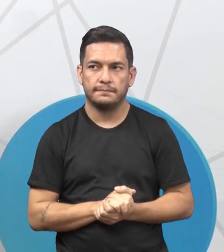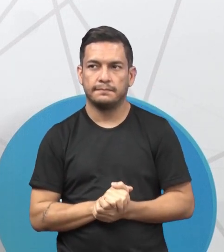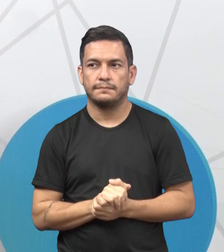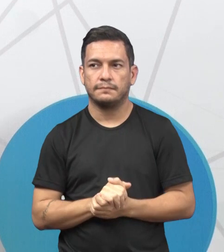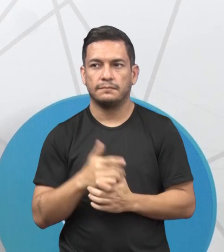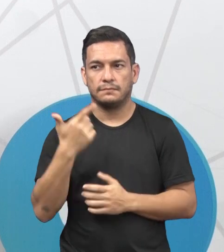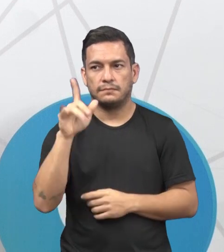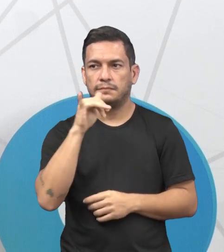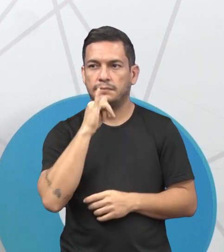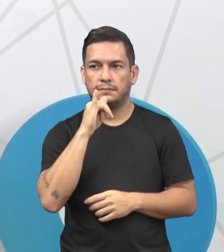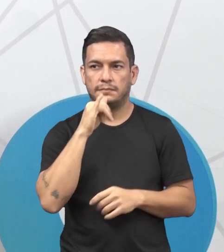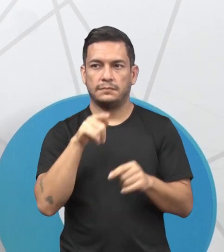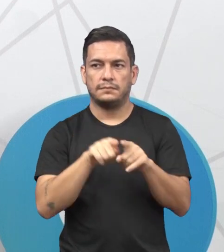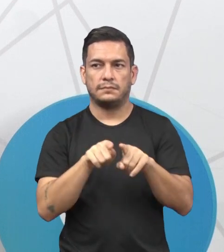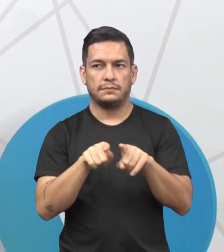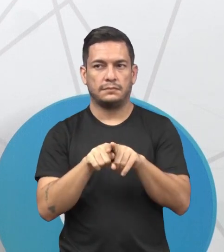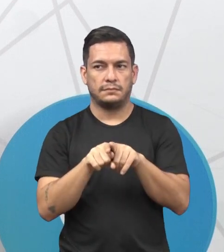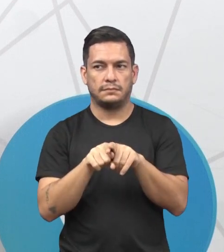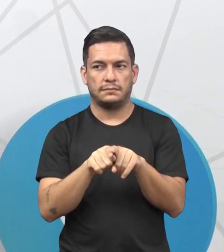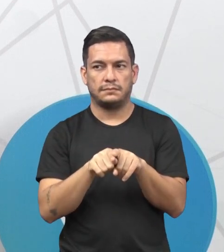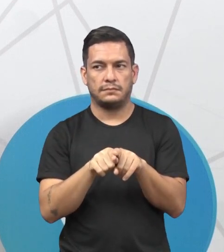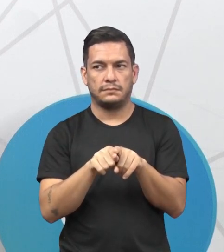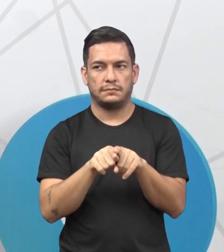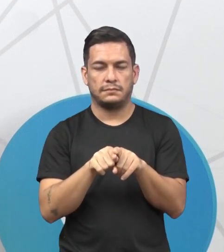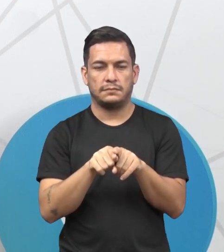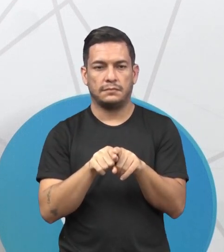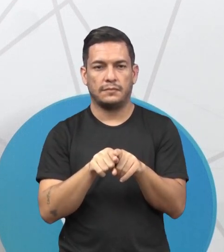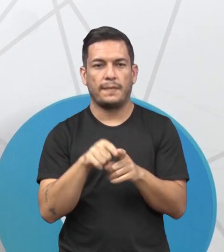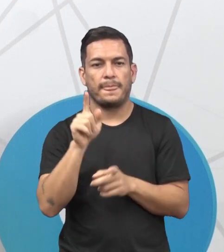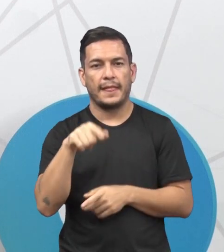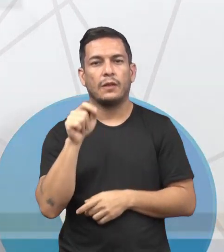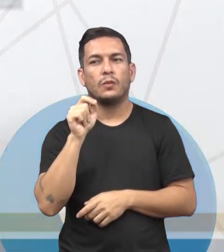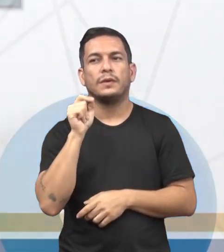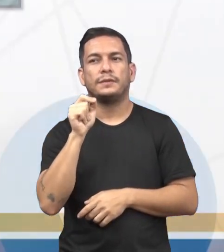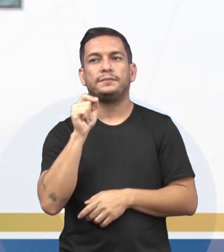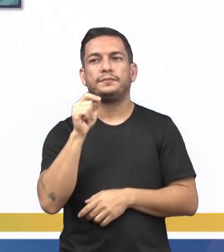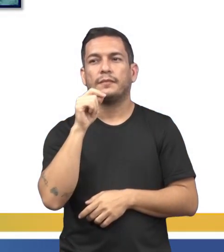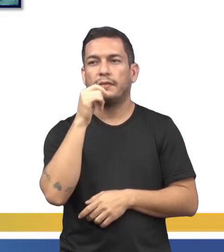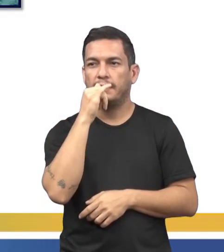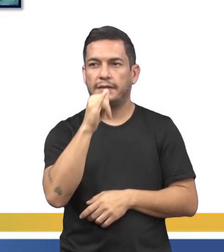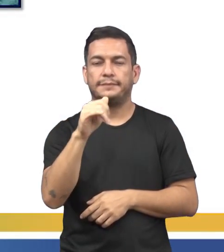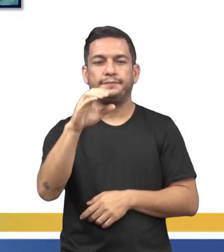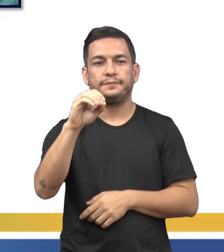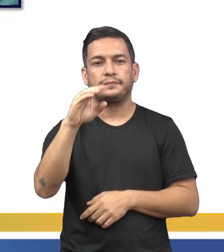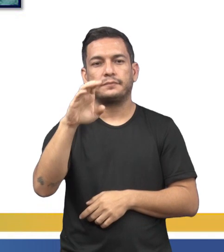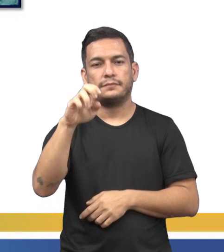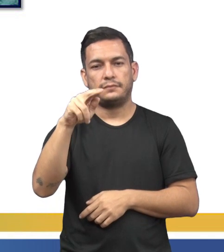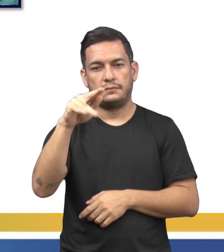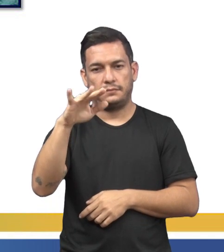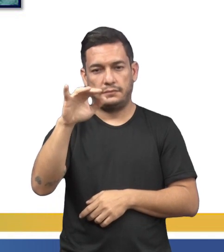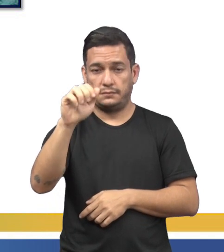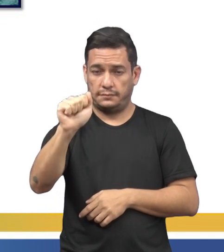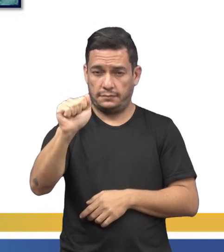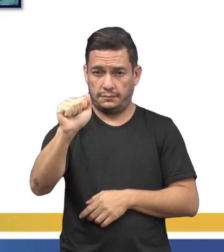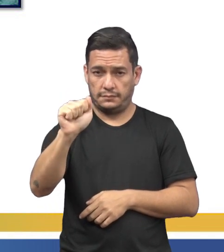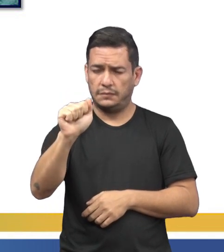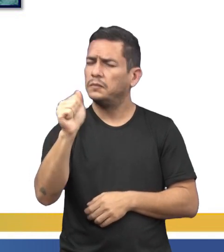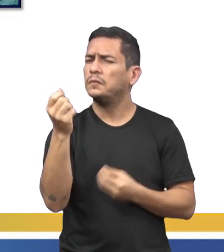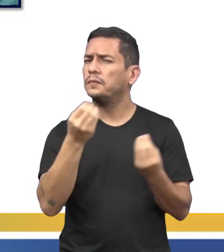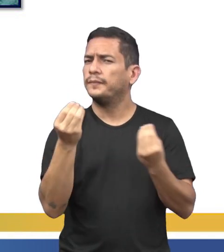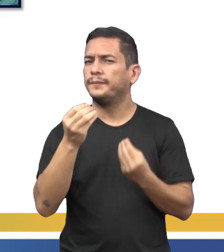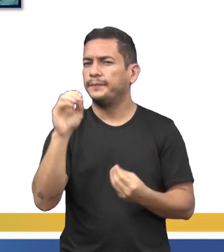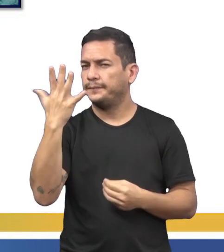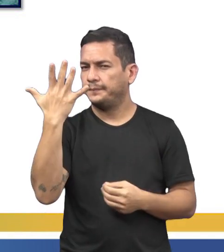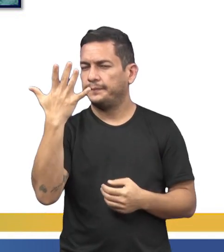Um outro exemplo de fontes renováveis é a produção da energia oceânica. Então, como é que acontece a produção